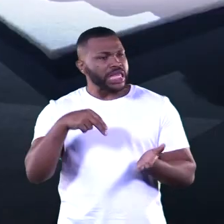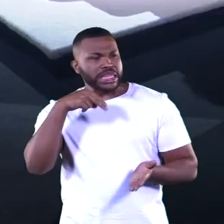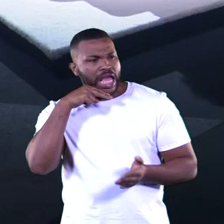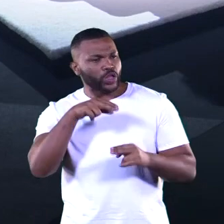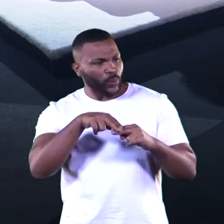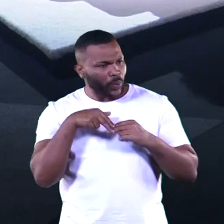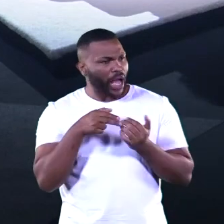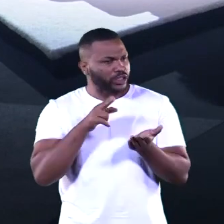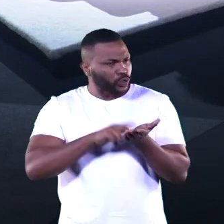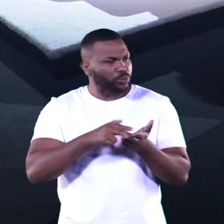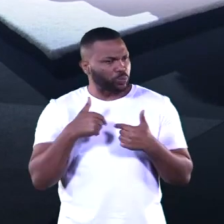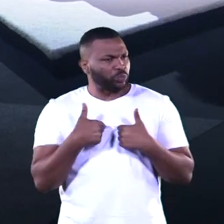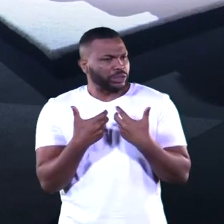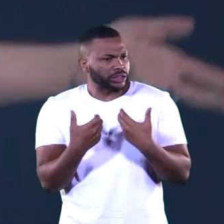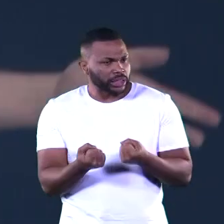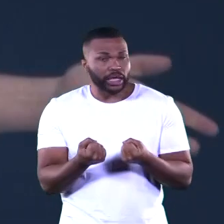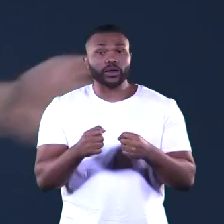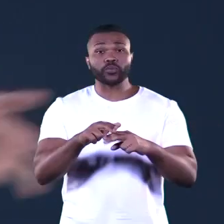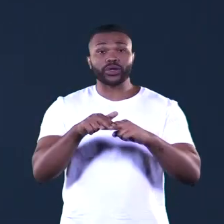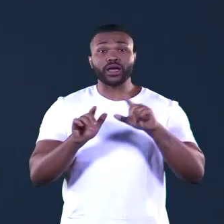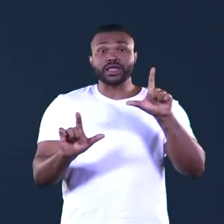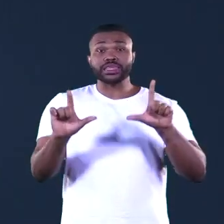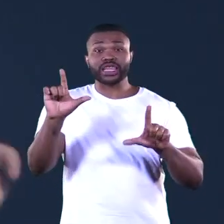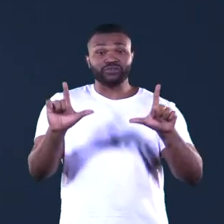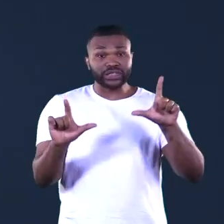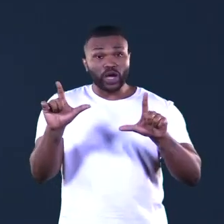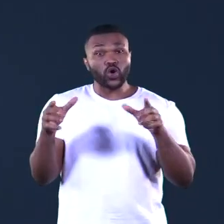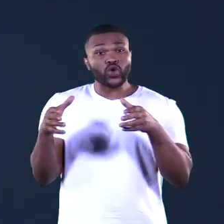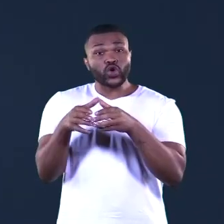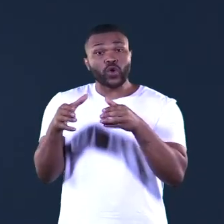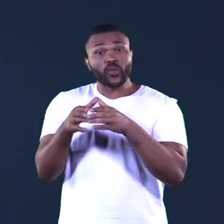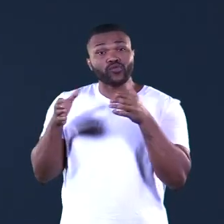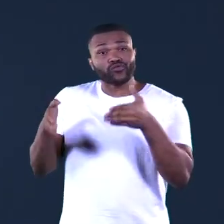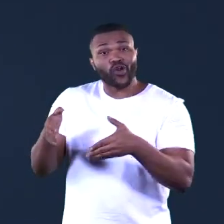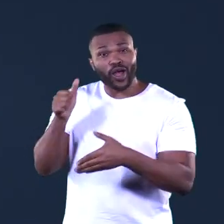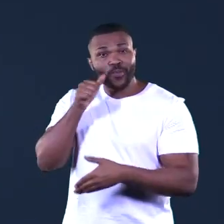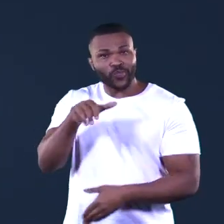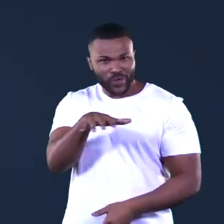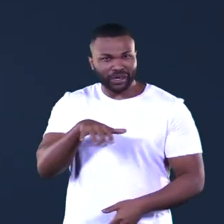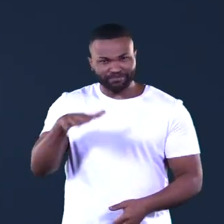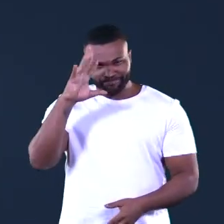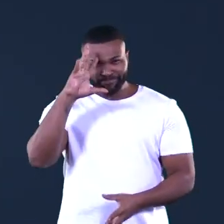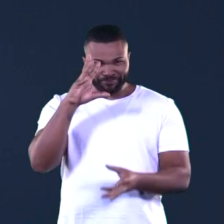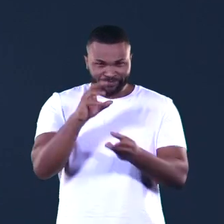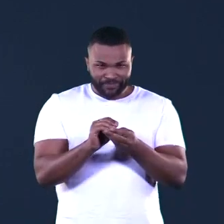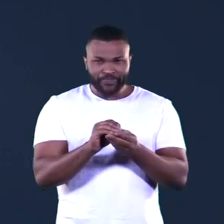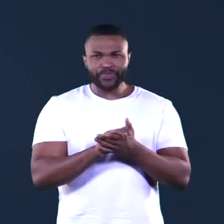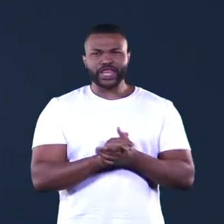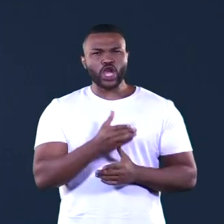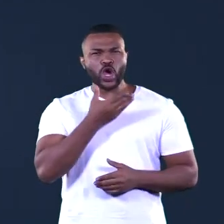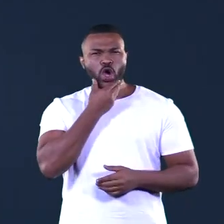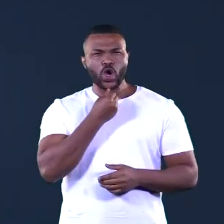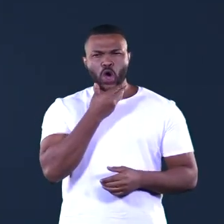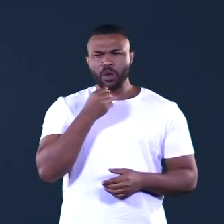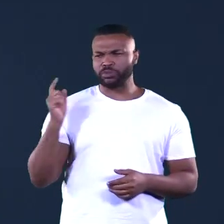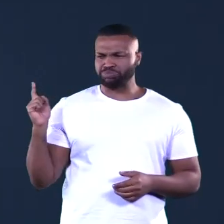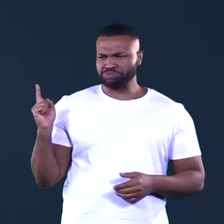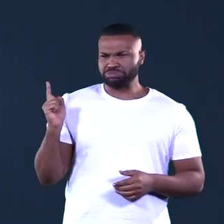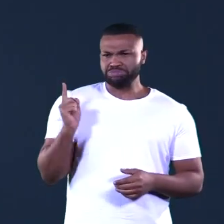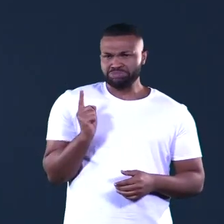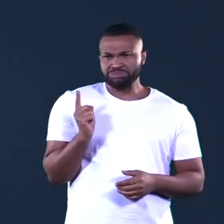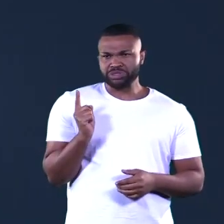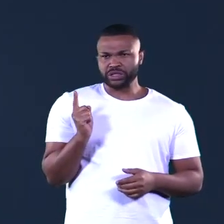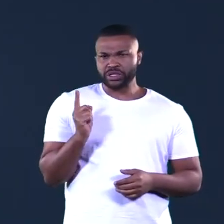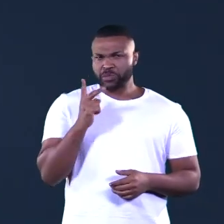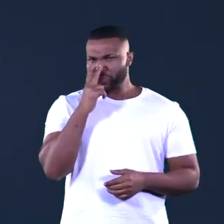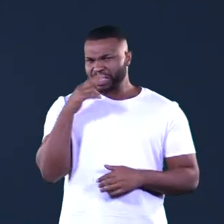causa e tal. Porque eu faço programa mais voltado pro público feminino, então a gente já sabe mais ou menos qual é esse recorte. Era um cara meio assim, meio Faria